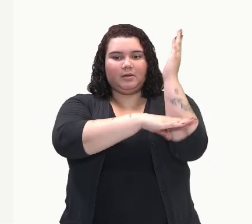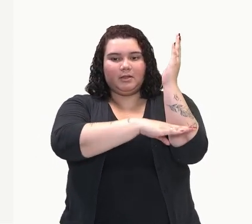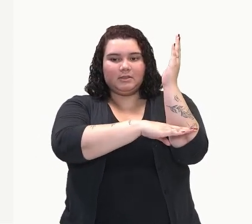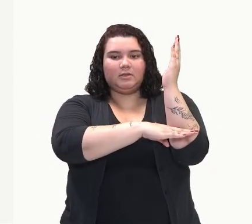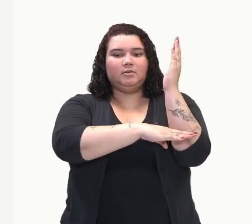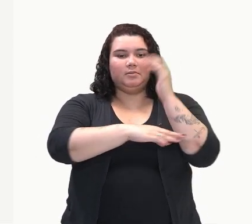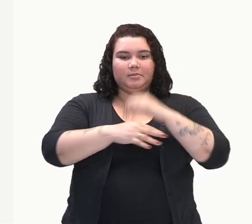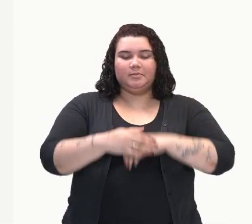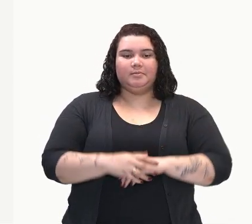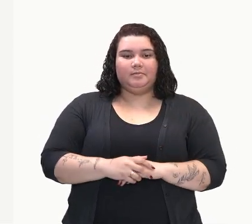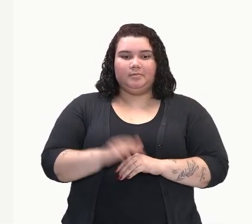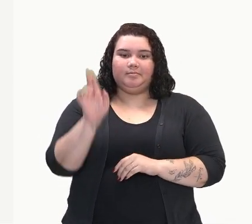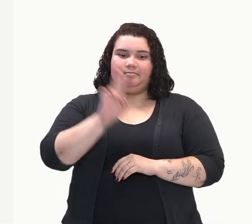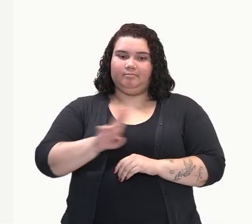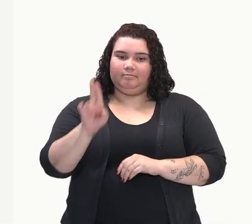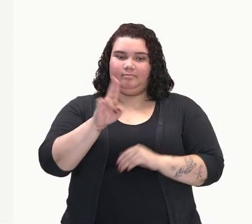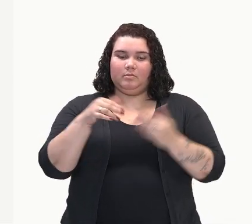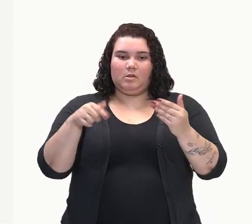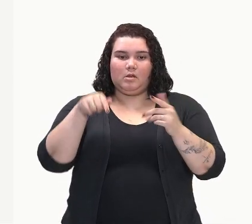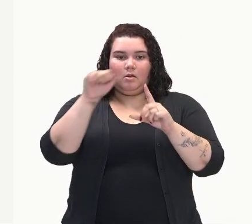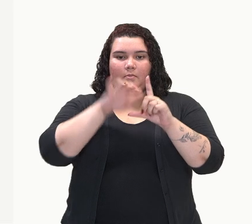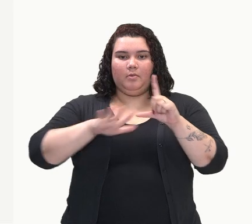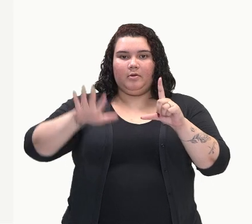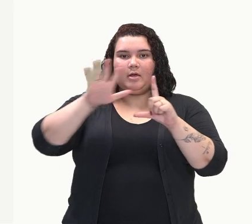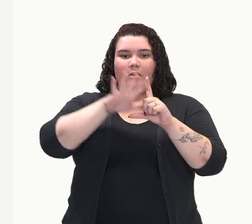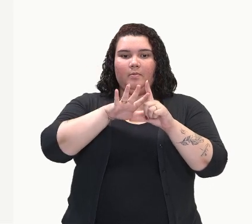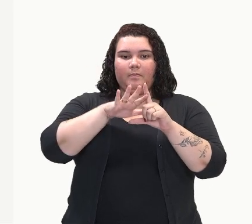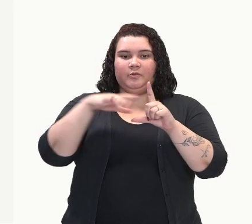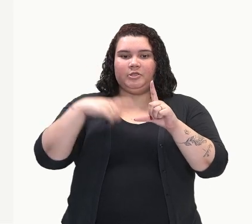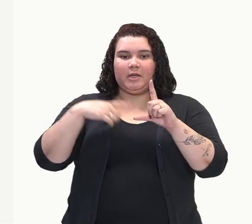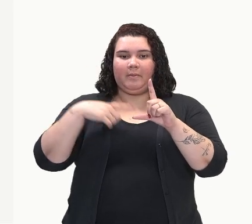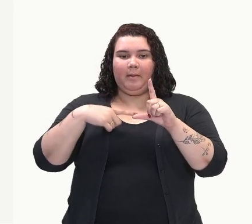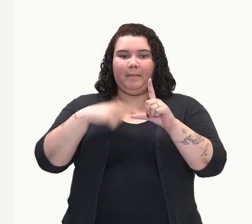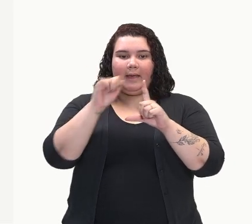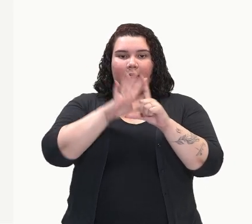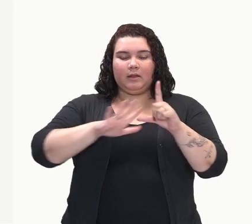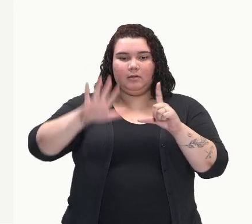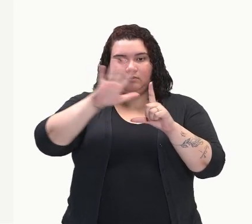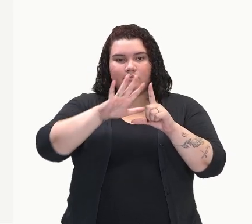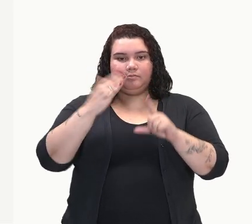a curva é essa aqui e a área está aqui. Tá aí o nosso gráfico.